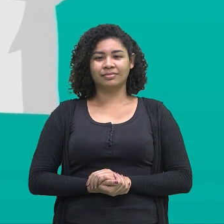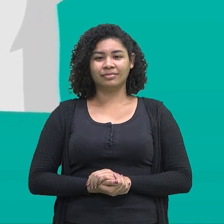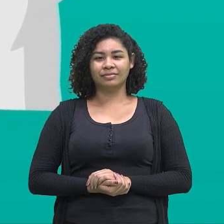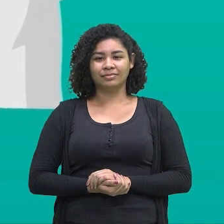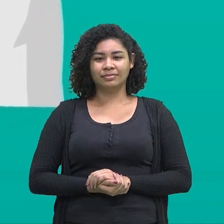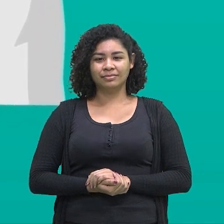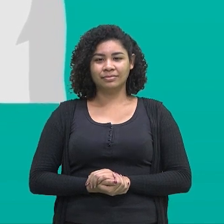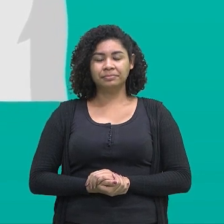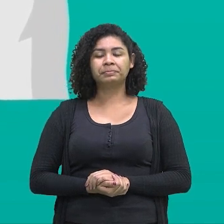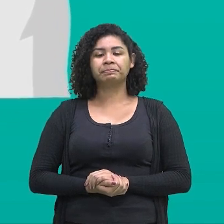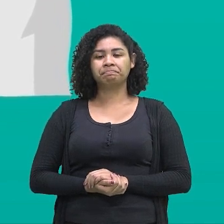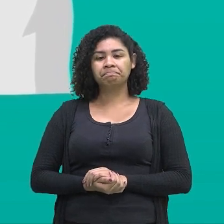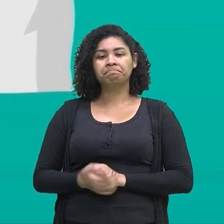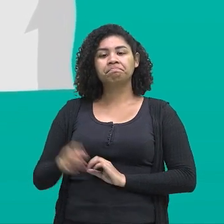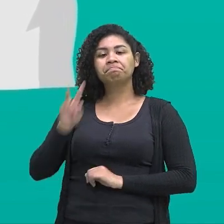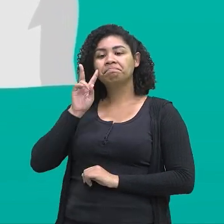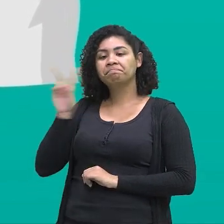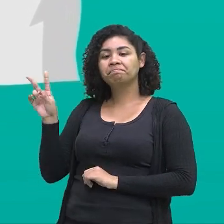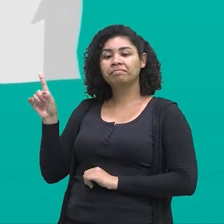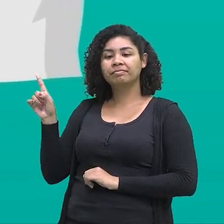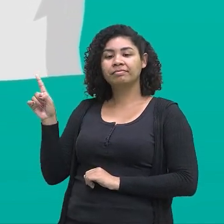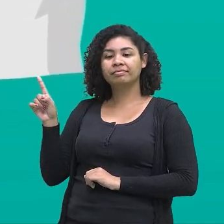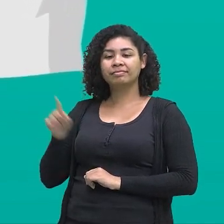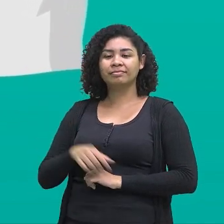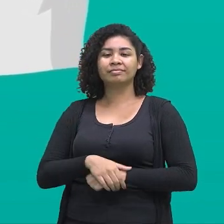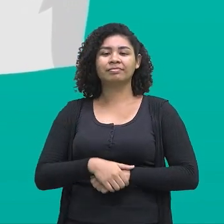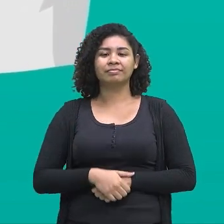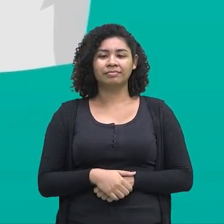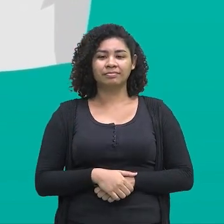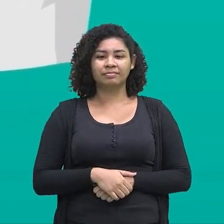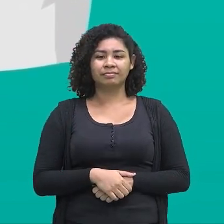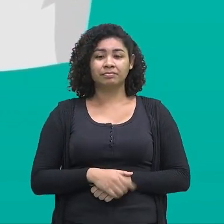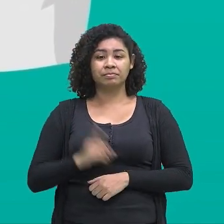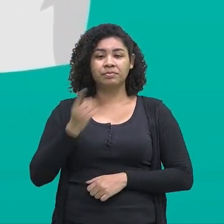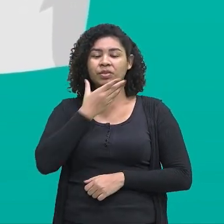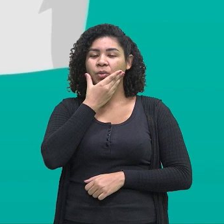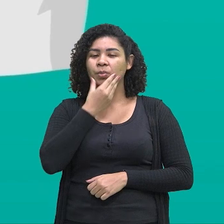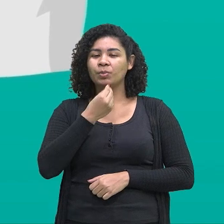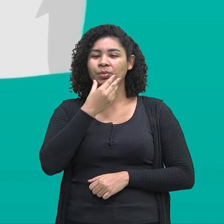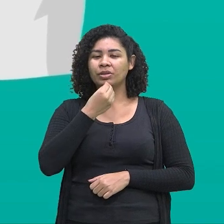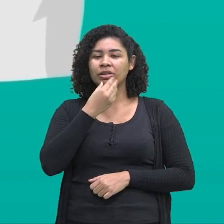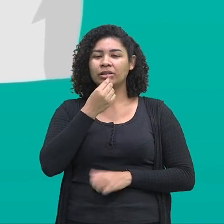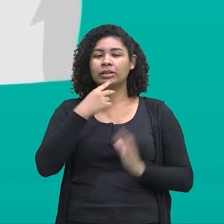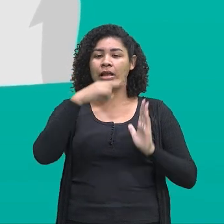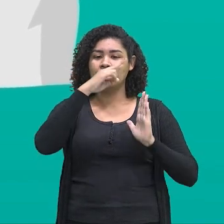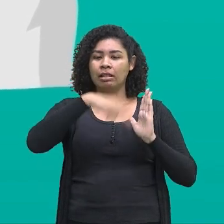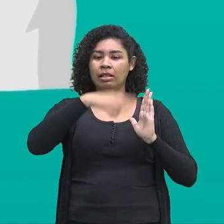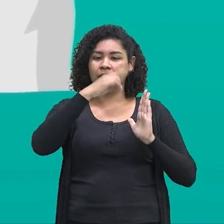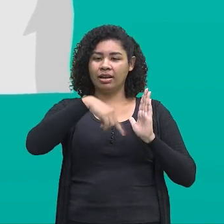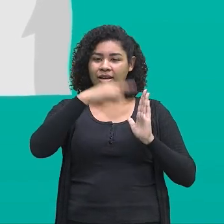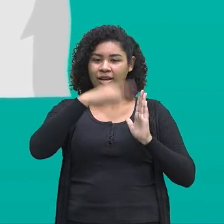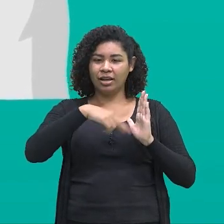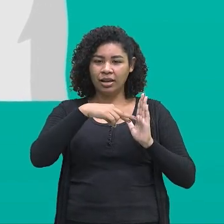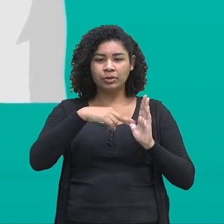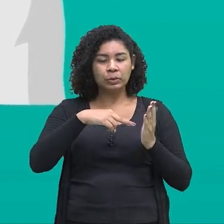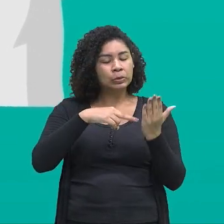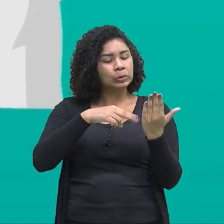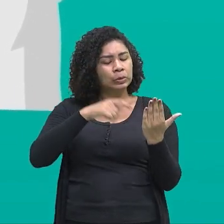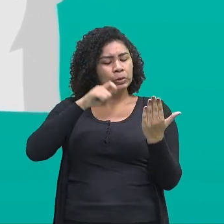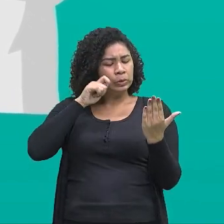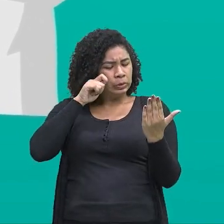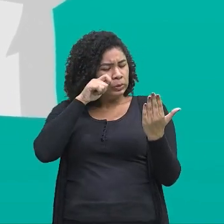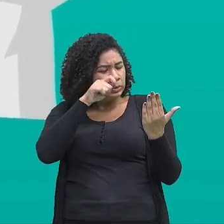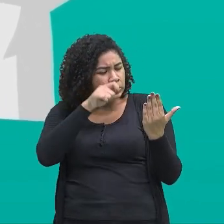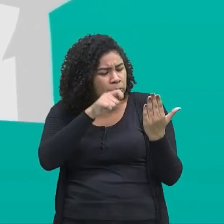Então, aí a gente tem, olha só, o Solomon ele está lendo, né, is reading com a lupinha, e nós